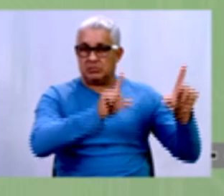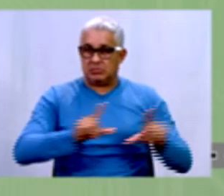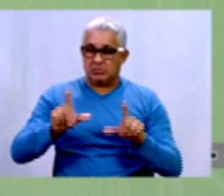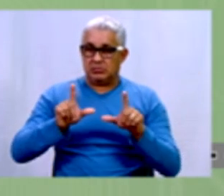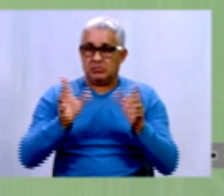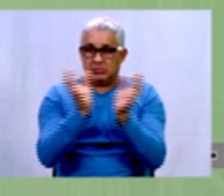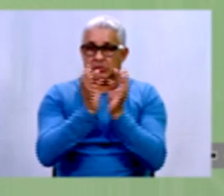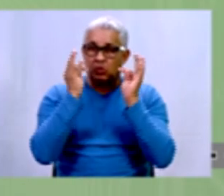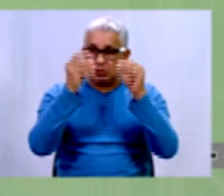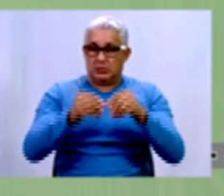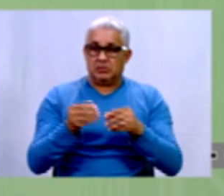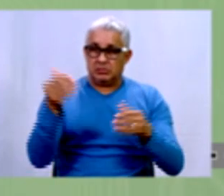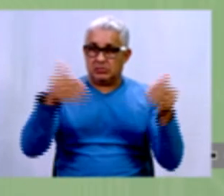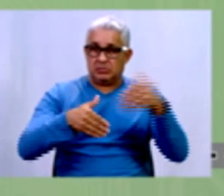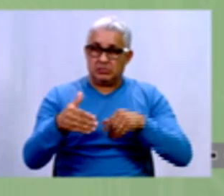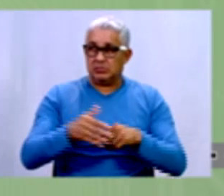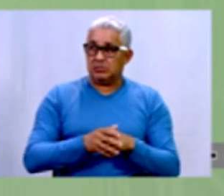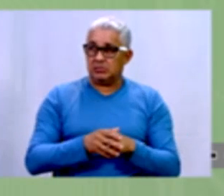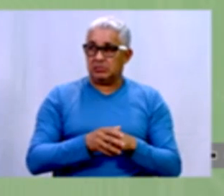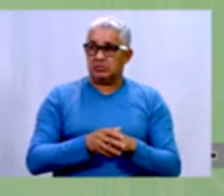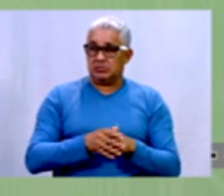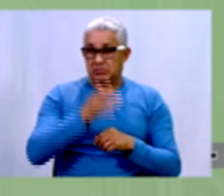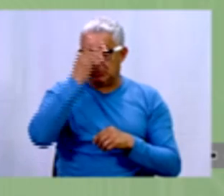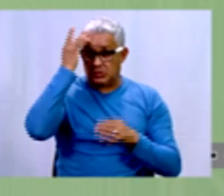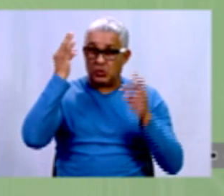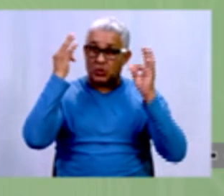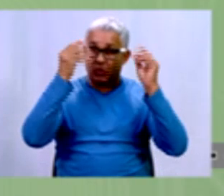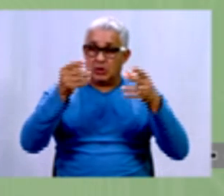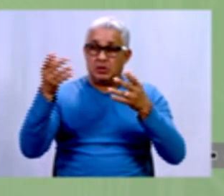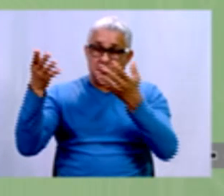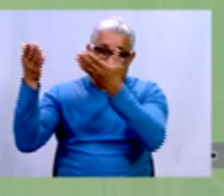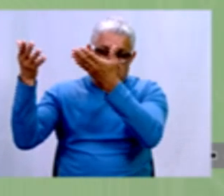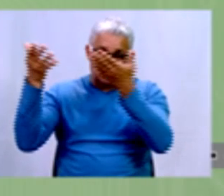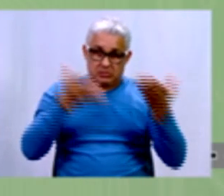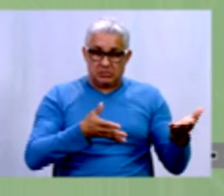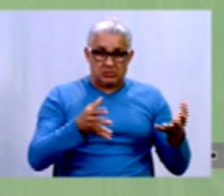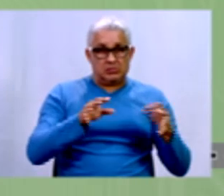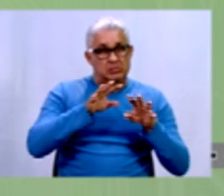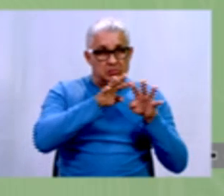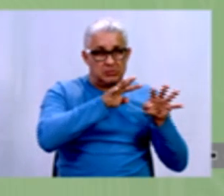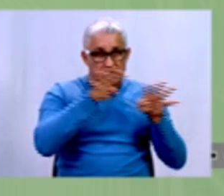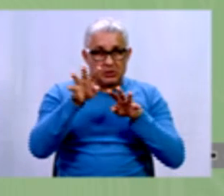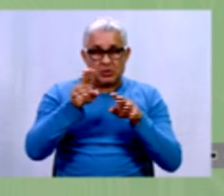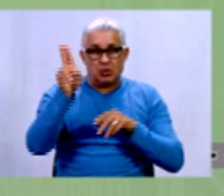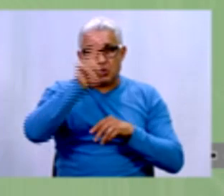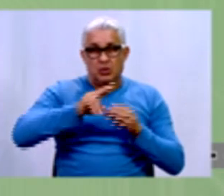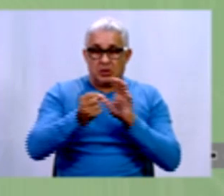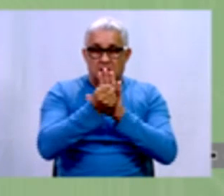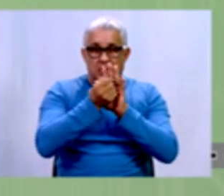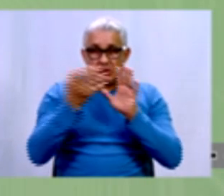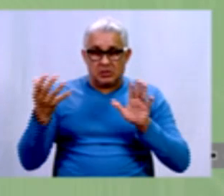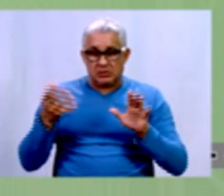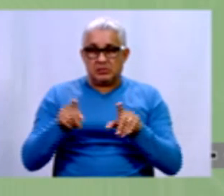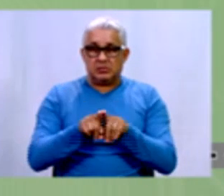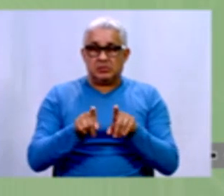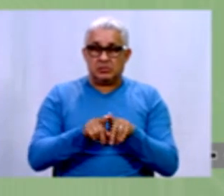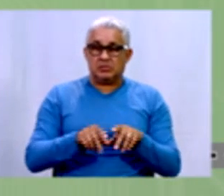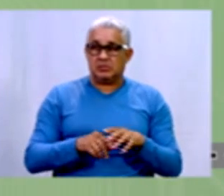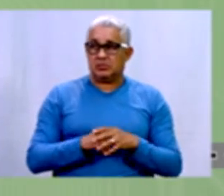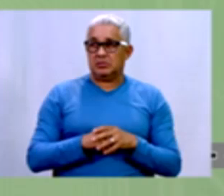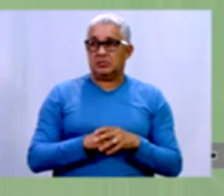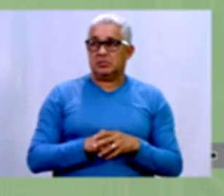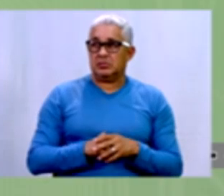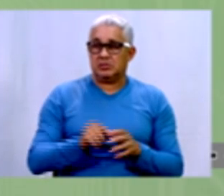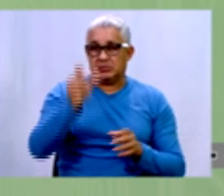time participa e o mundo é convidado, ou seja, todas as pessoas que vão utilizar a aplicação, de alguma forma, os stakeholders, os